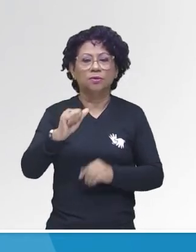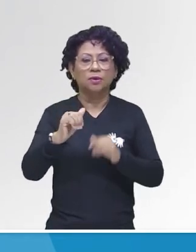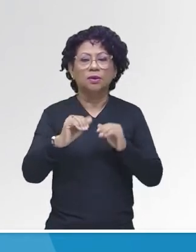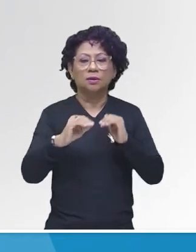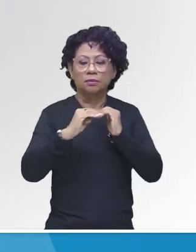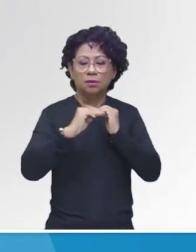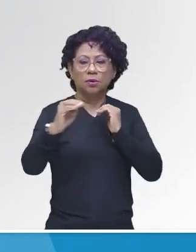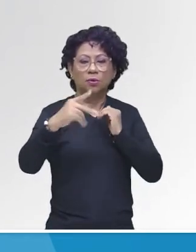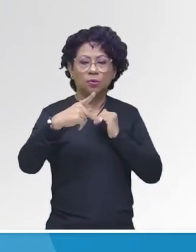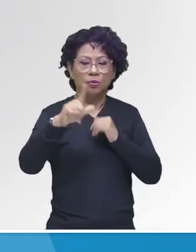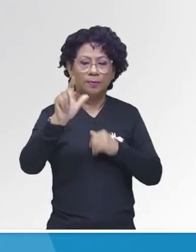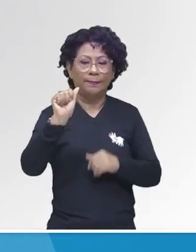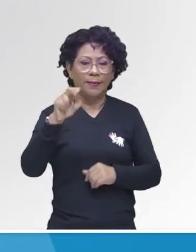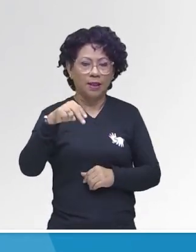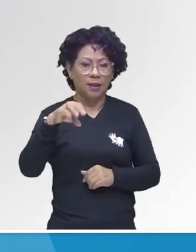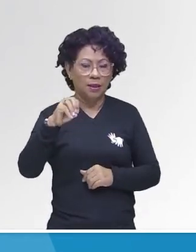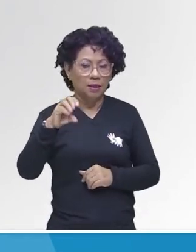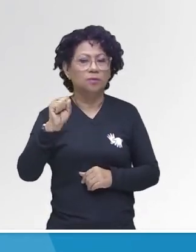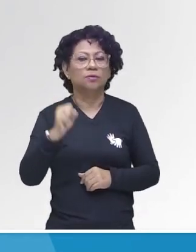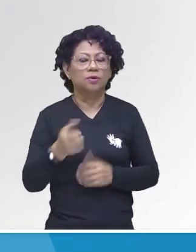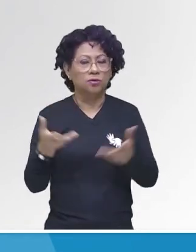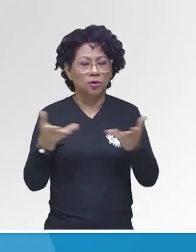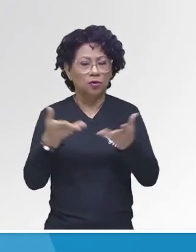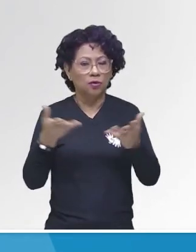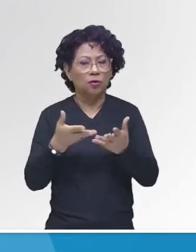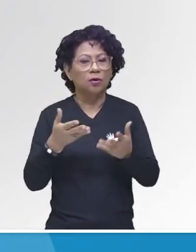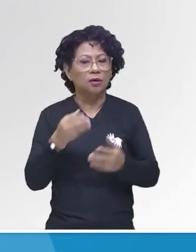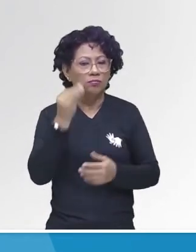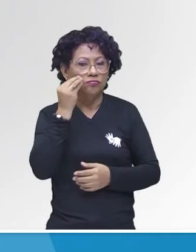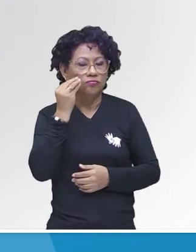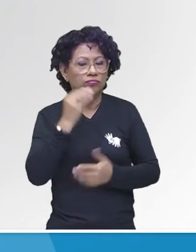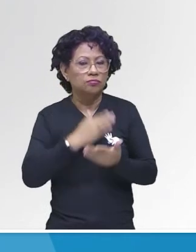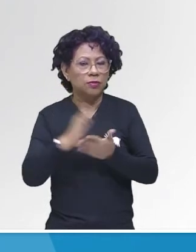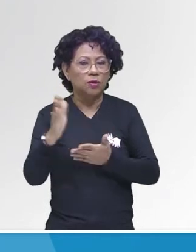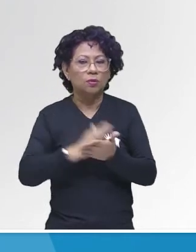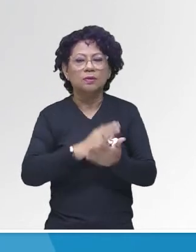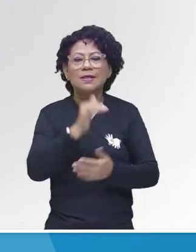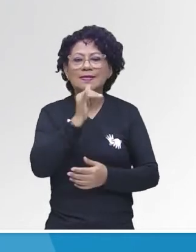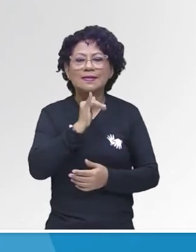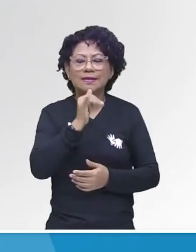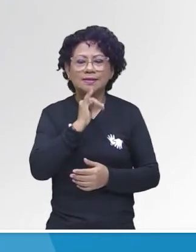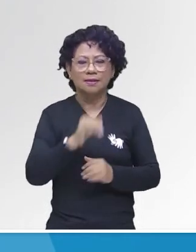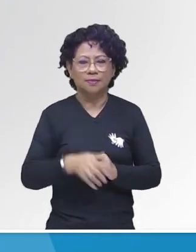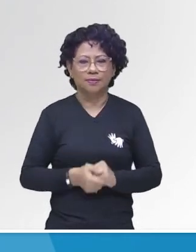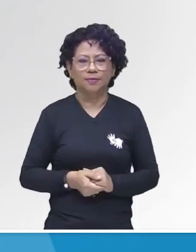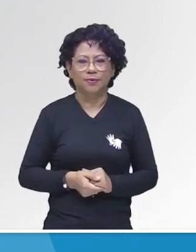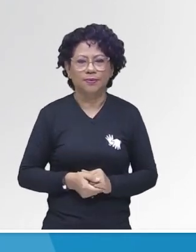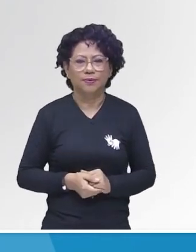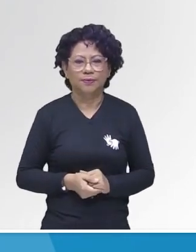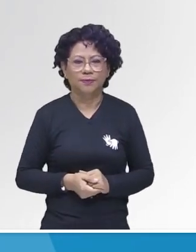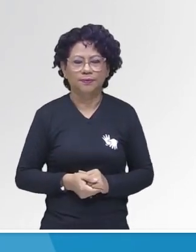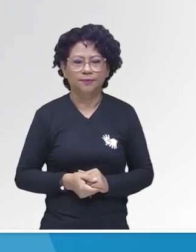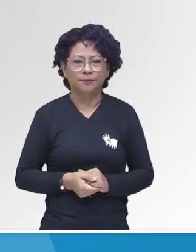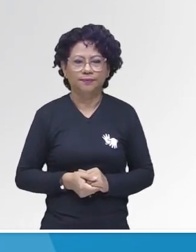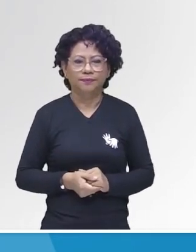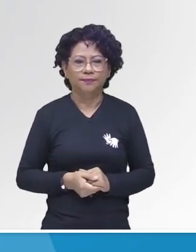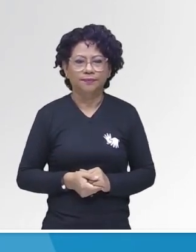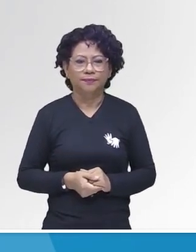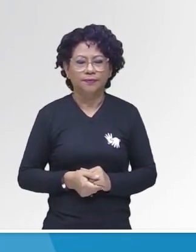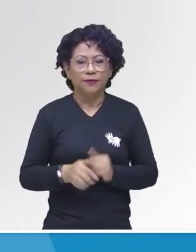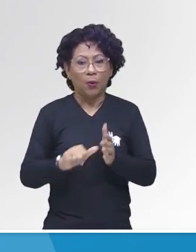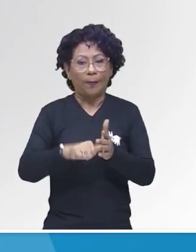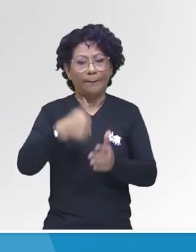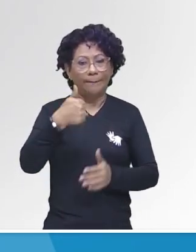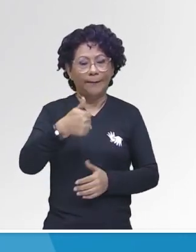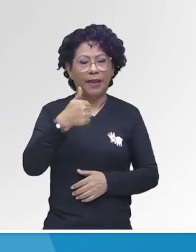análise, vamos ver alguns exemplos e analisar juntos, tá? Essas posições relativas. Acompanha aí comigo.